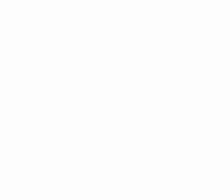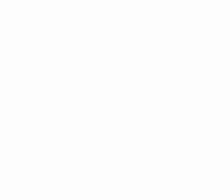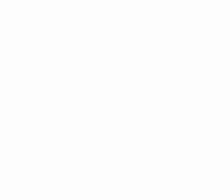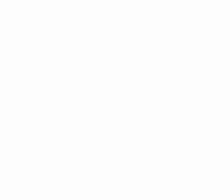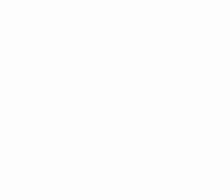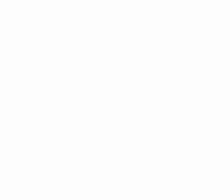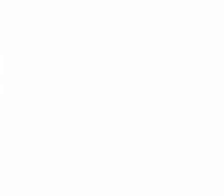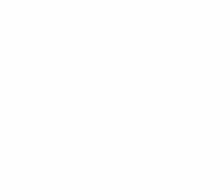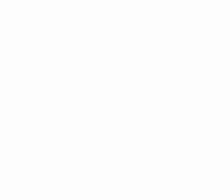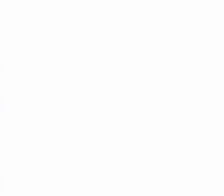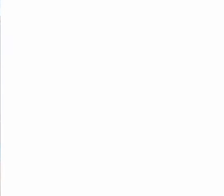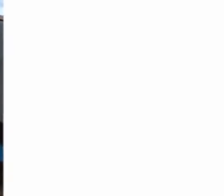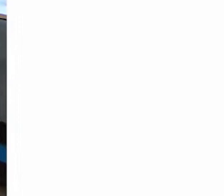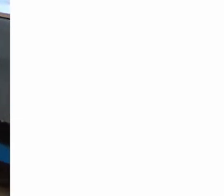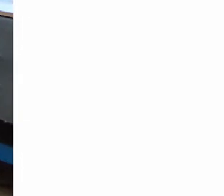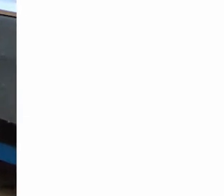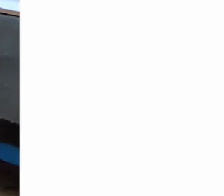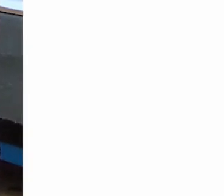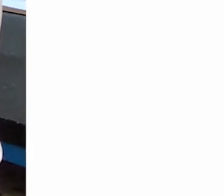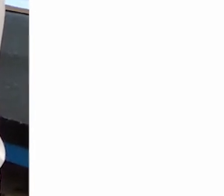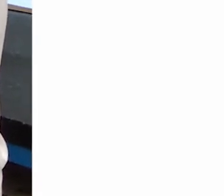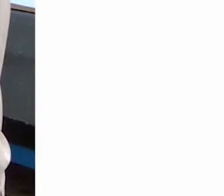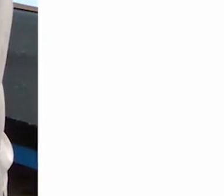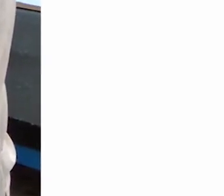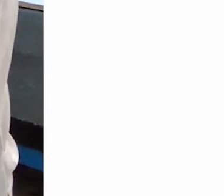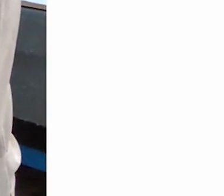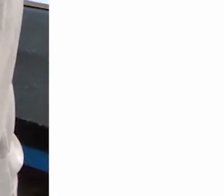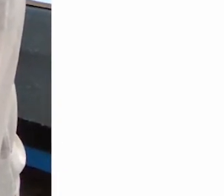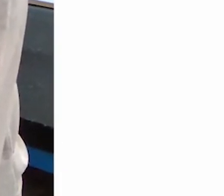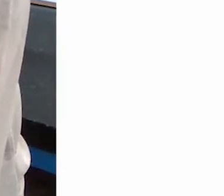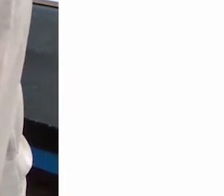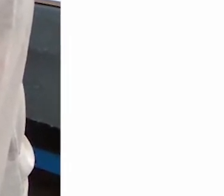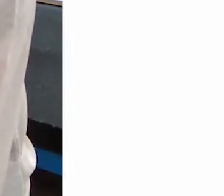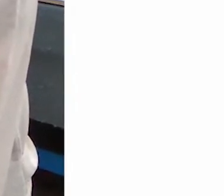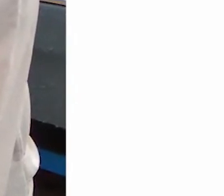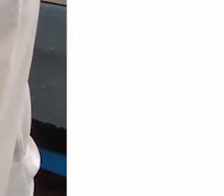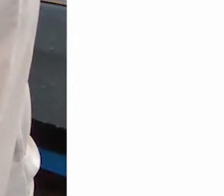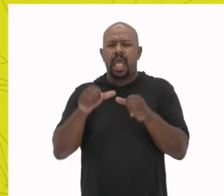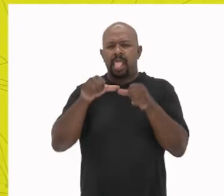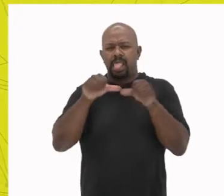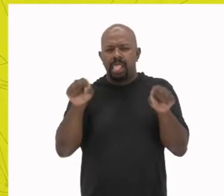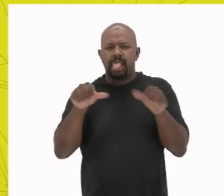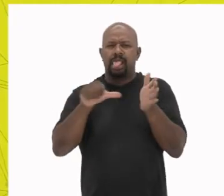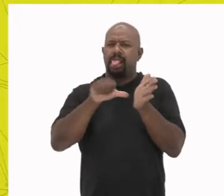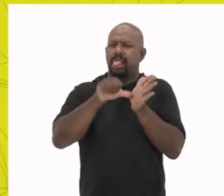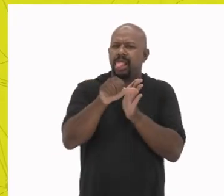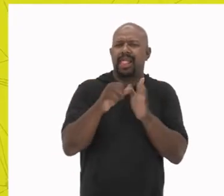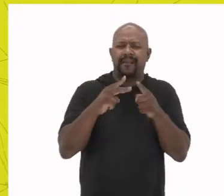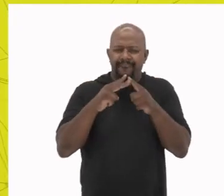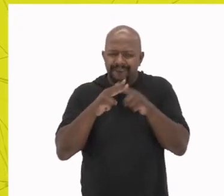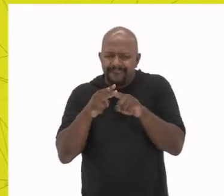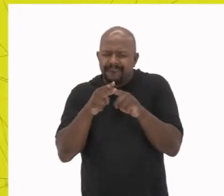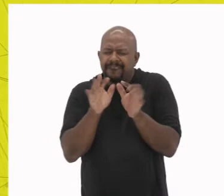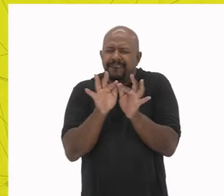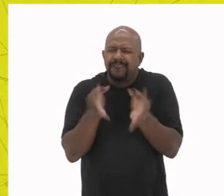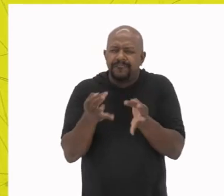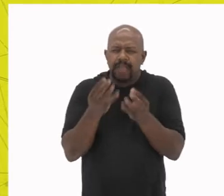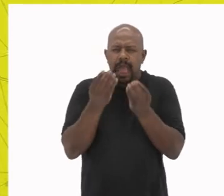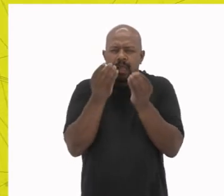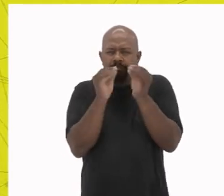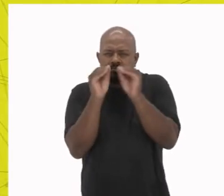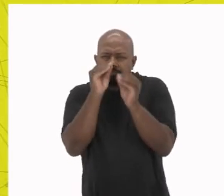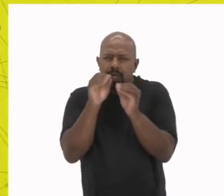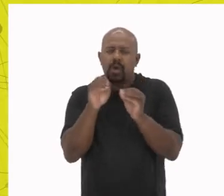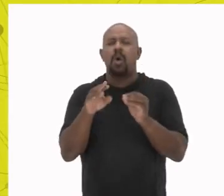conservador-restaurador. A restauradora de jaleco encosta um palito com algodão na ponta em uma escultura de um homem nu. Remoção de fitas adesivas, pequenos